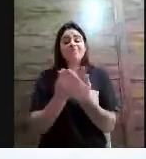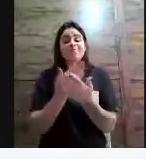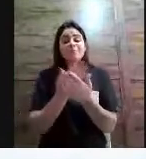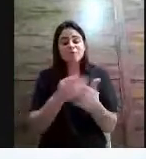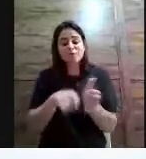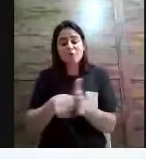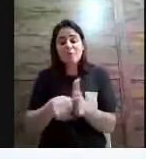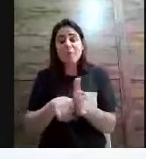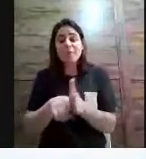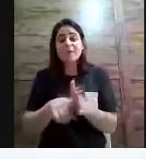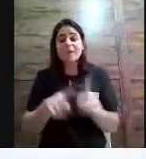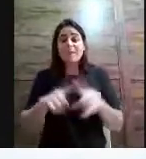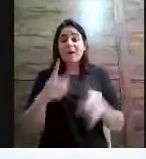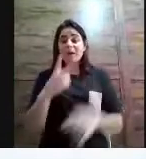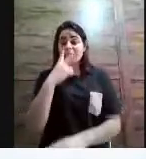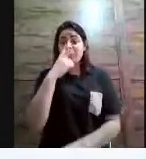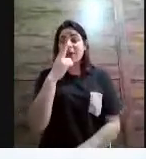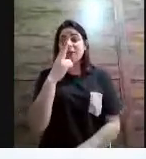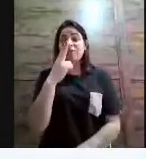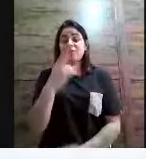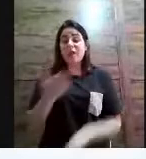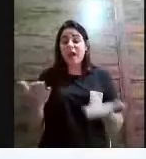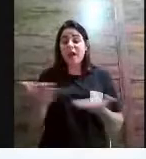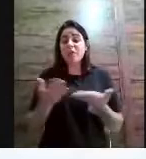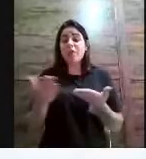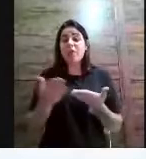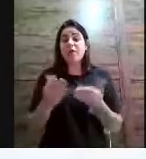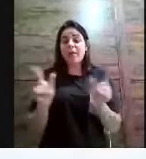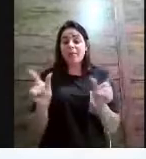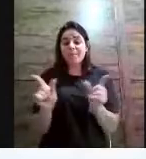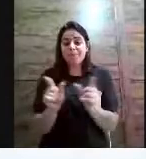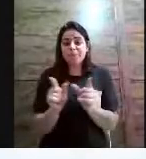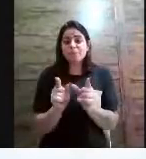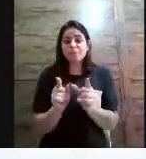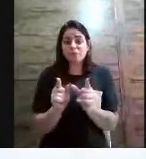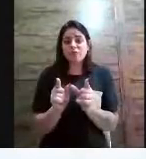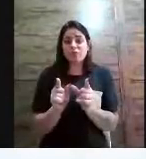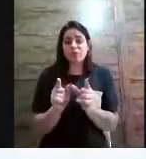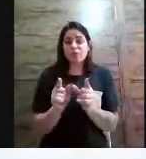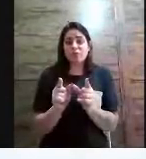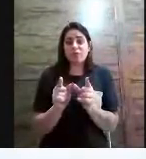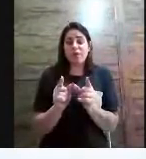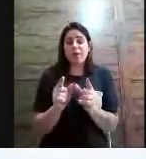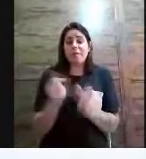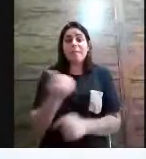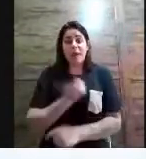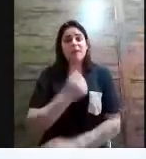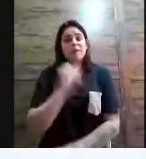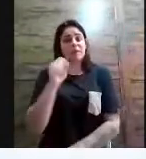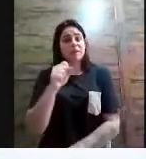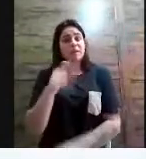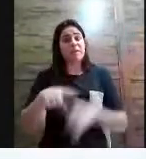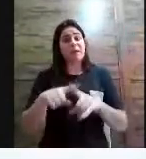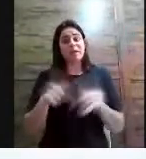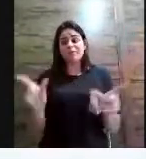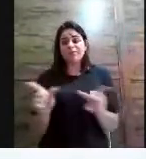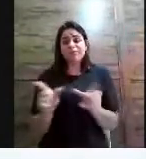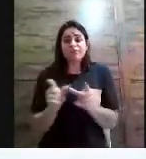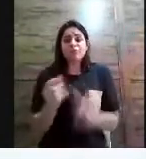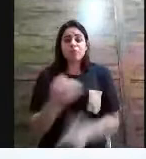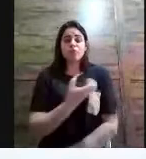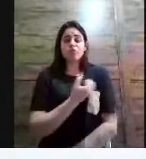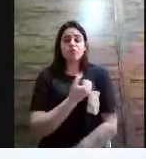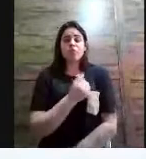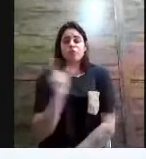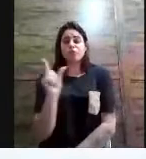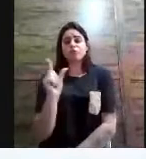letal, porque à medida que um vírus é muito letal, ele não consegue ser transmitido, porque o hospedeiro morre e